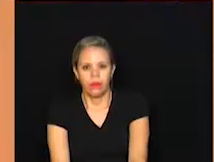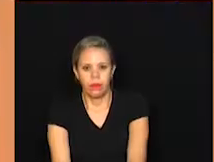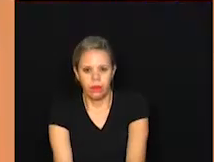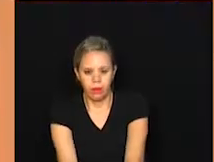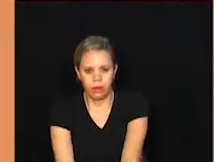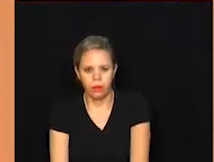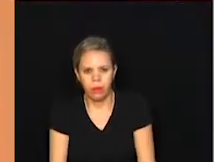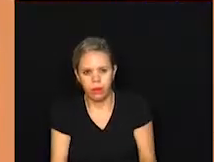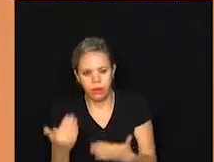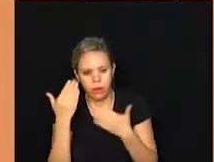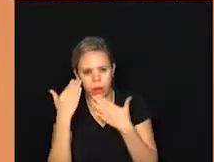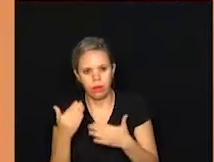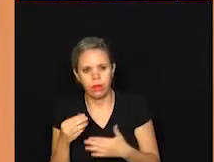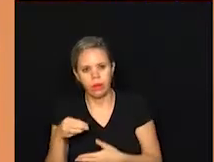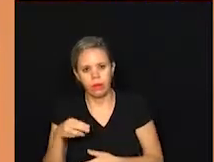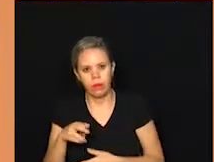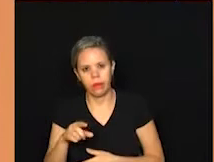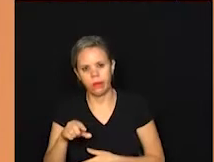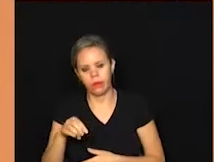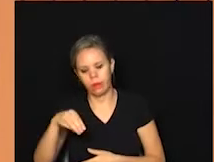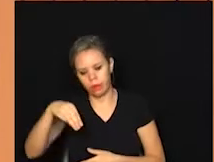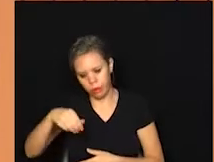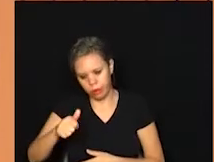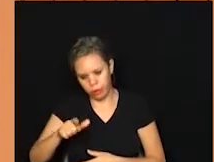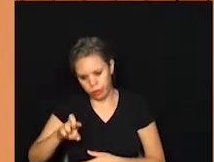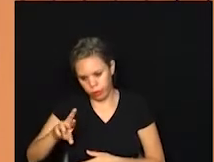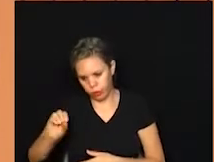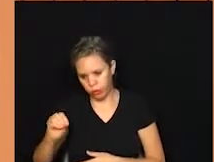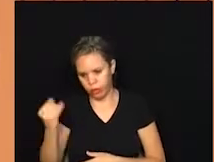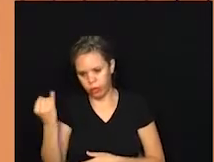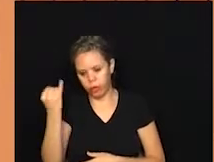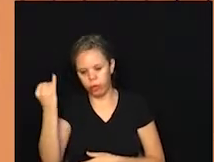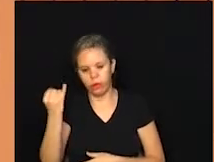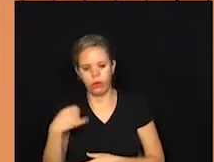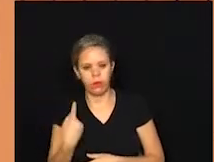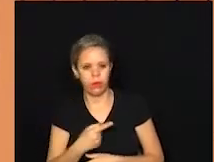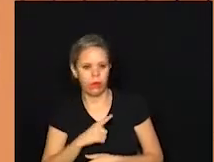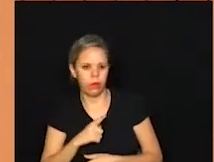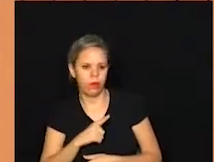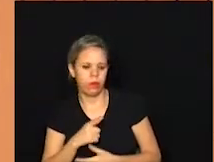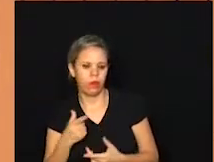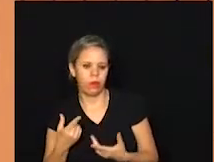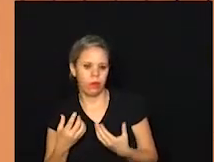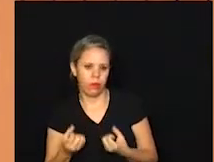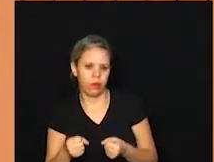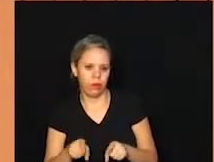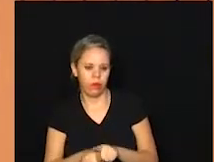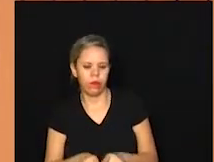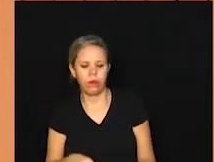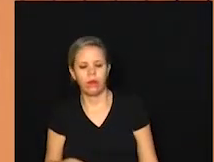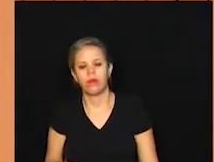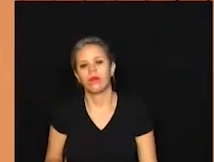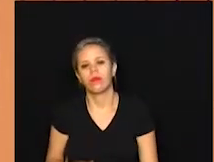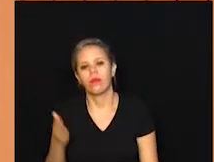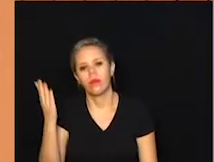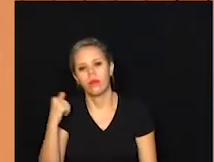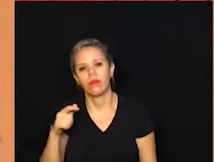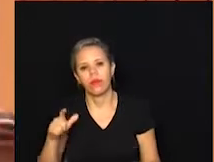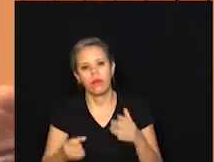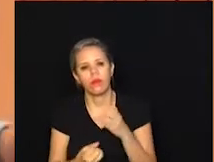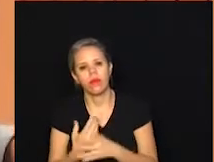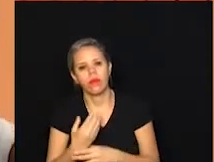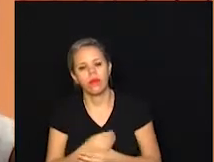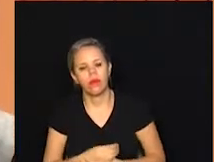Muito obrigada, Marcelo. É importantíssimo a gente ter essas considerações, né? Saber de onde que